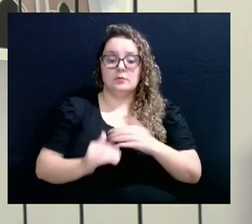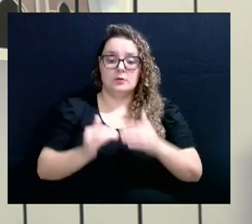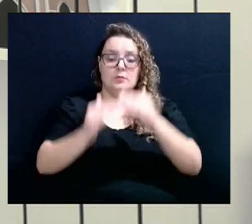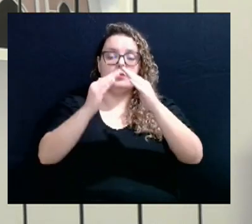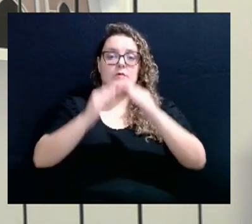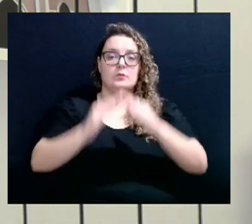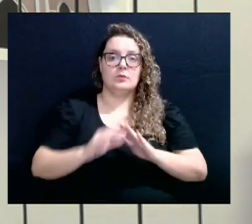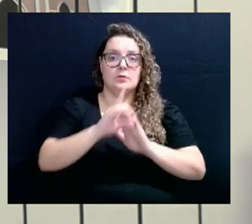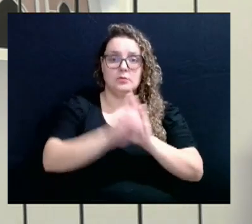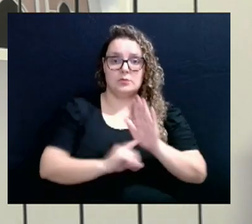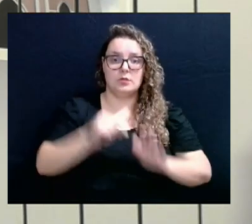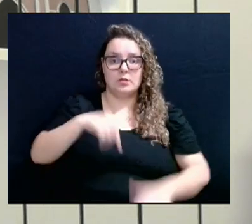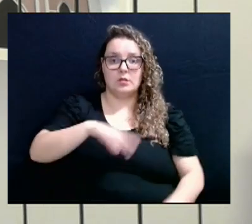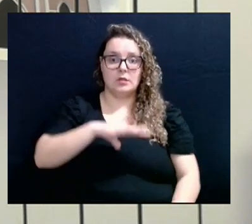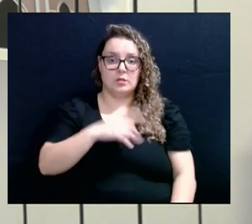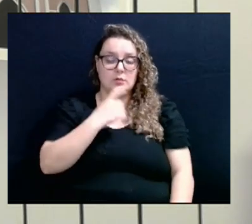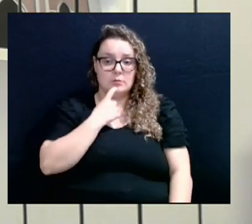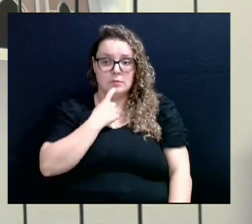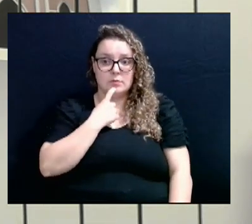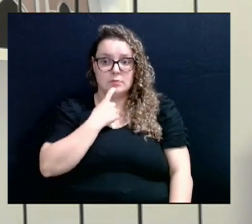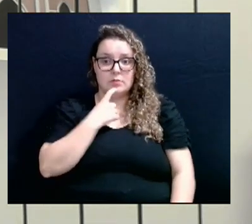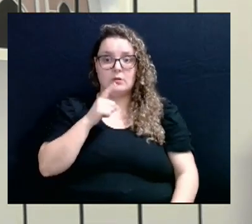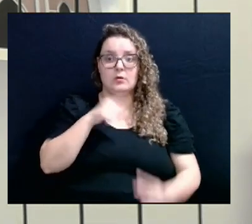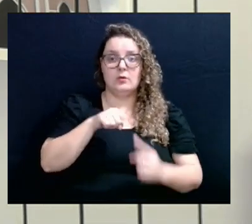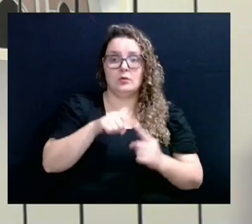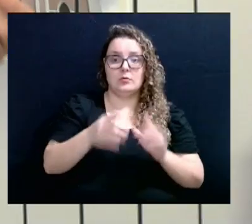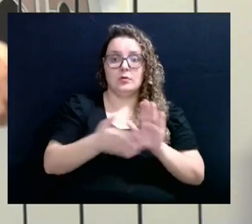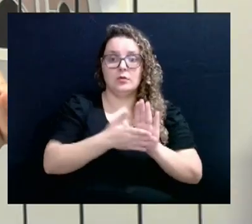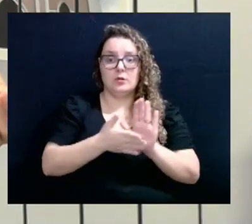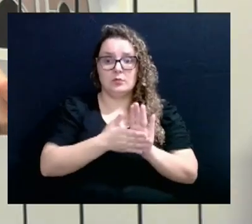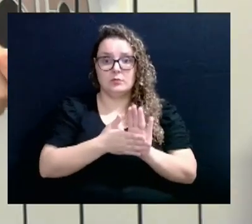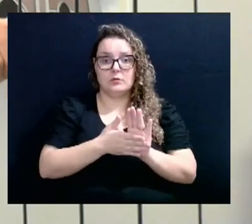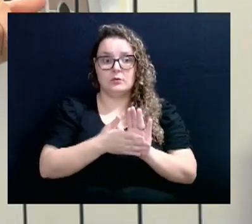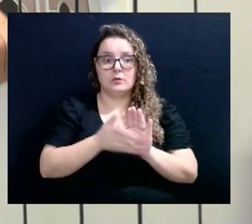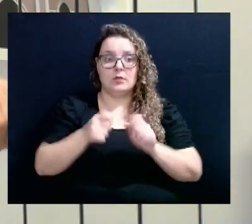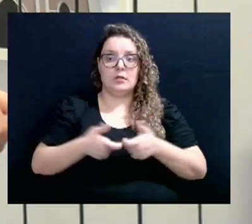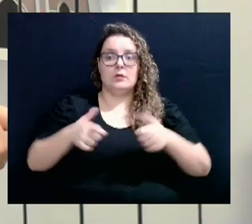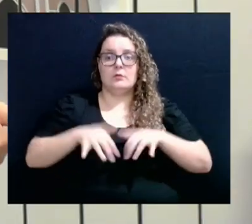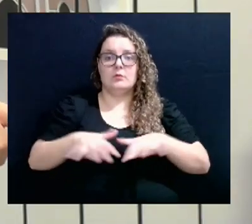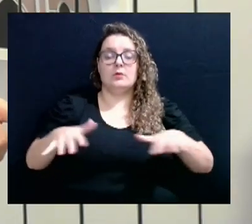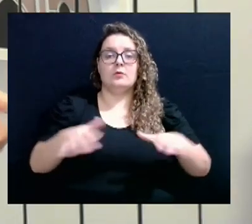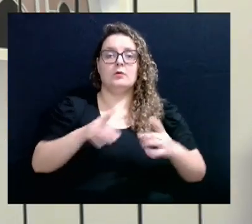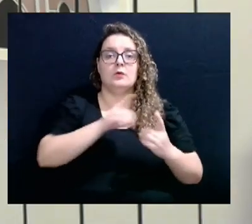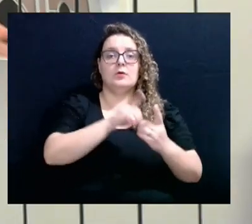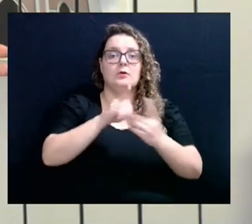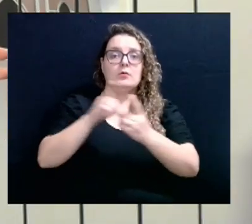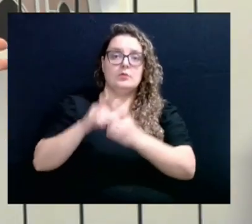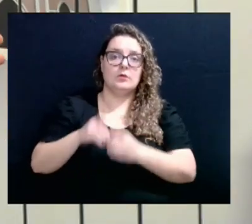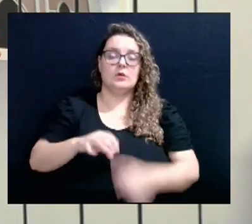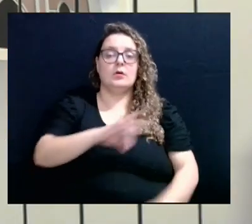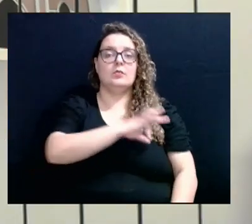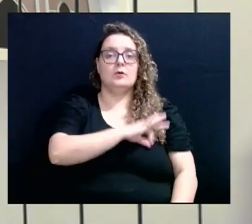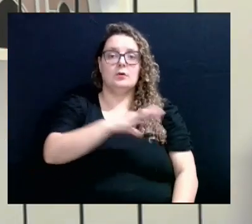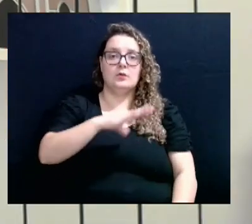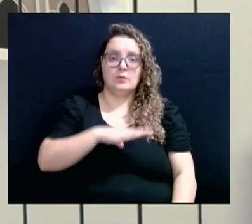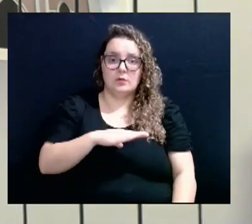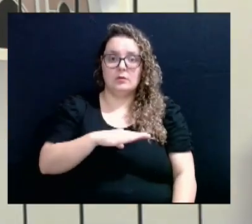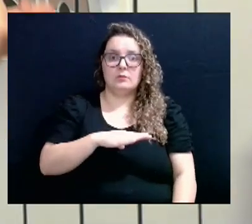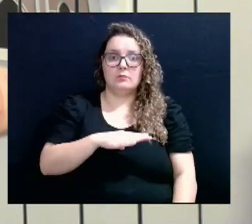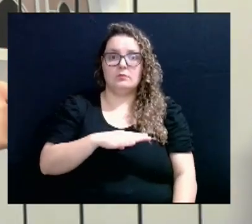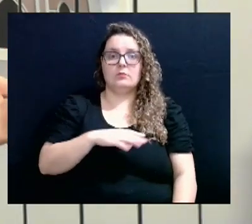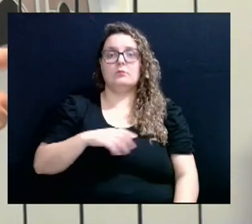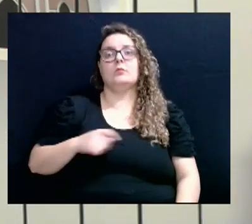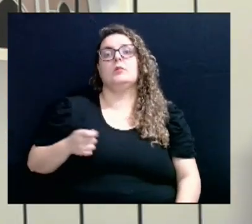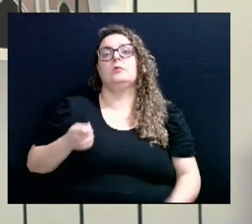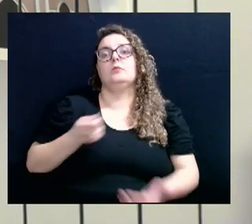em Campinas. O objetivo da proposta é ampliar o atendimento aos guardas municipais para a aquisição de um imóvel